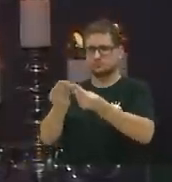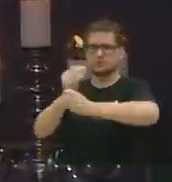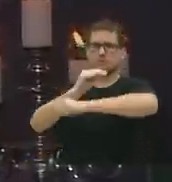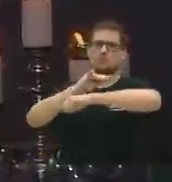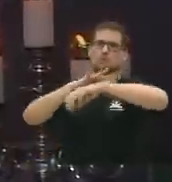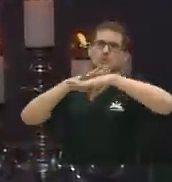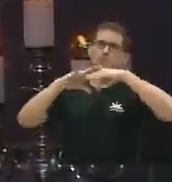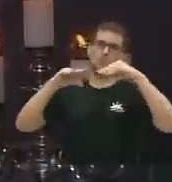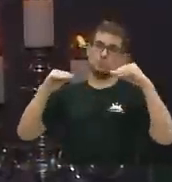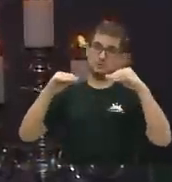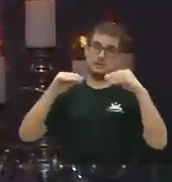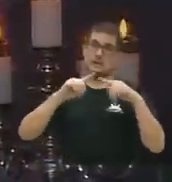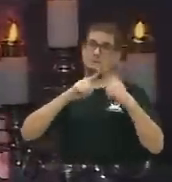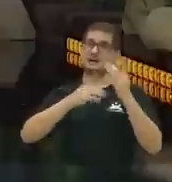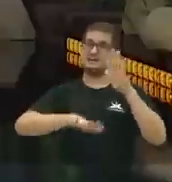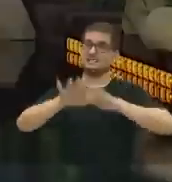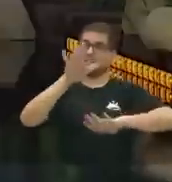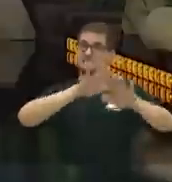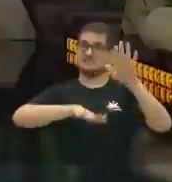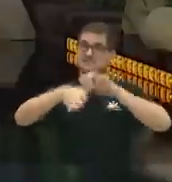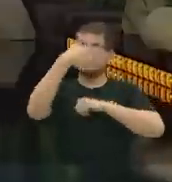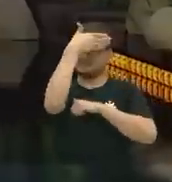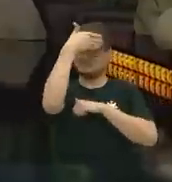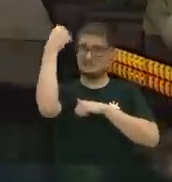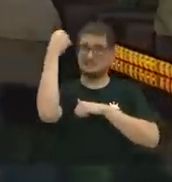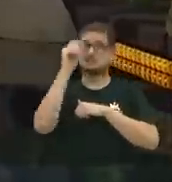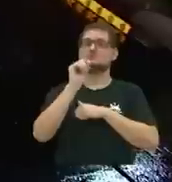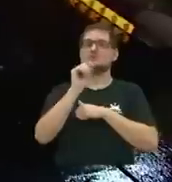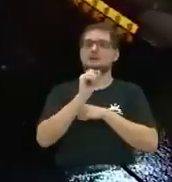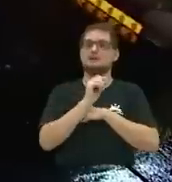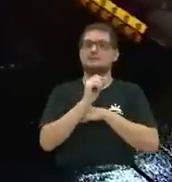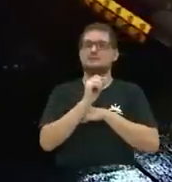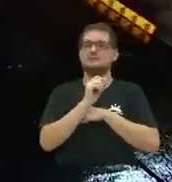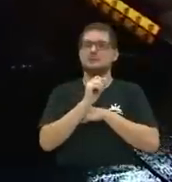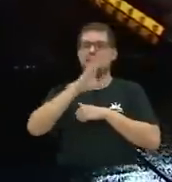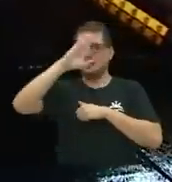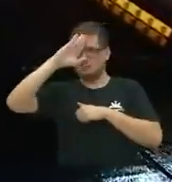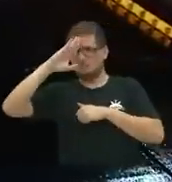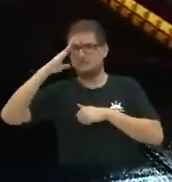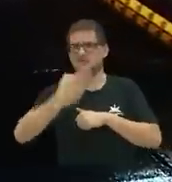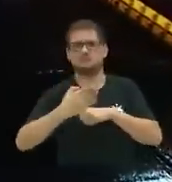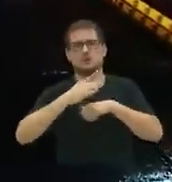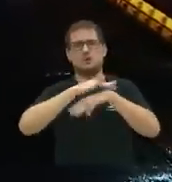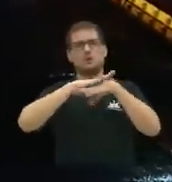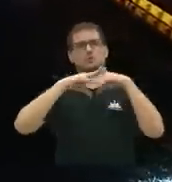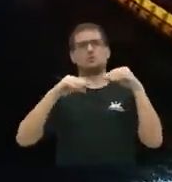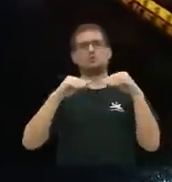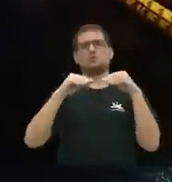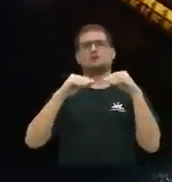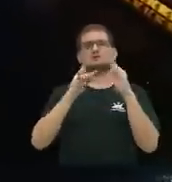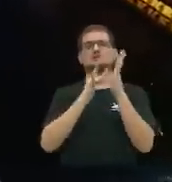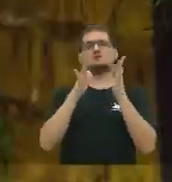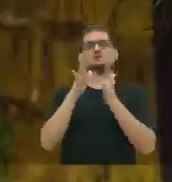às vezes a gente esquece de uma coisa, que a maior cura Ele nos fez na cruz.